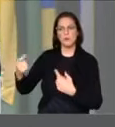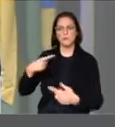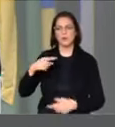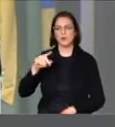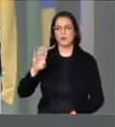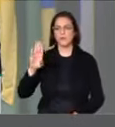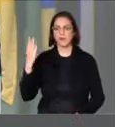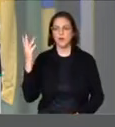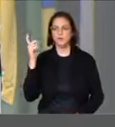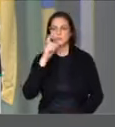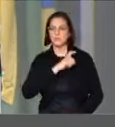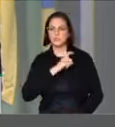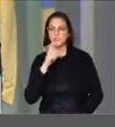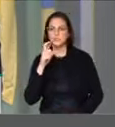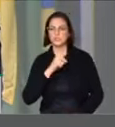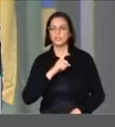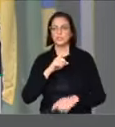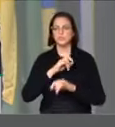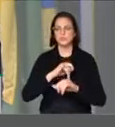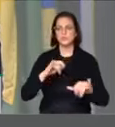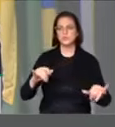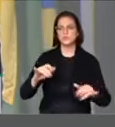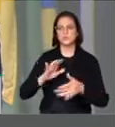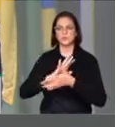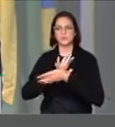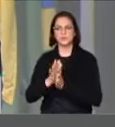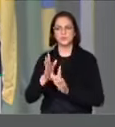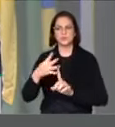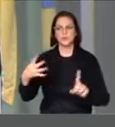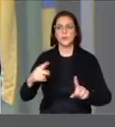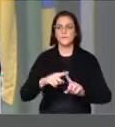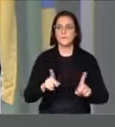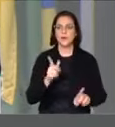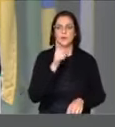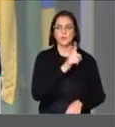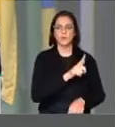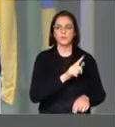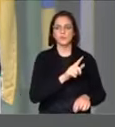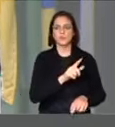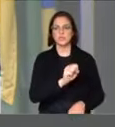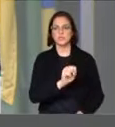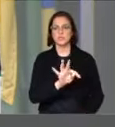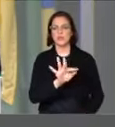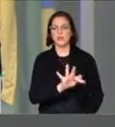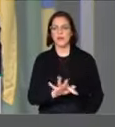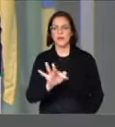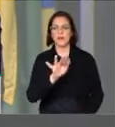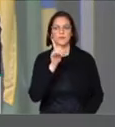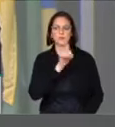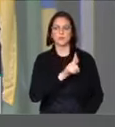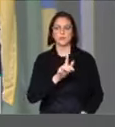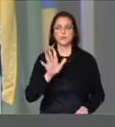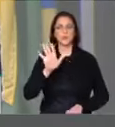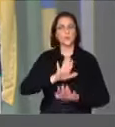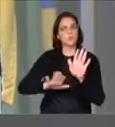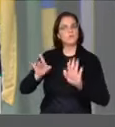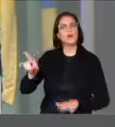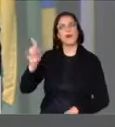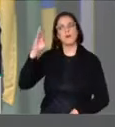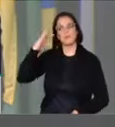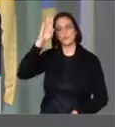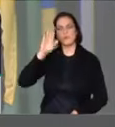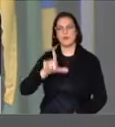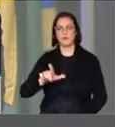LGBTfobia, nós lutamos e conseguimos criminalizar no STF. Bolsonaro, toma cuidado,